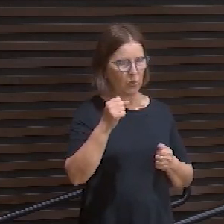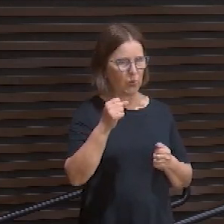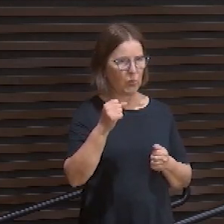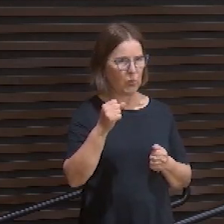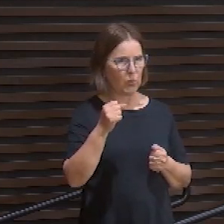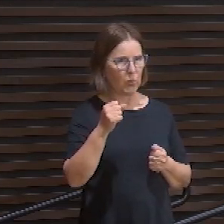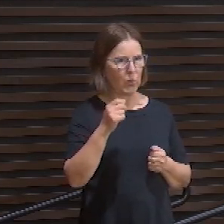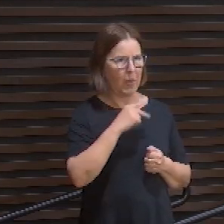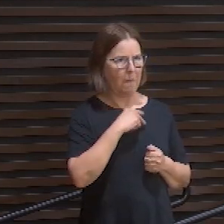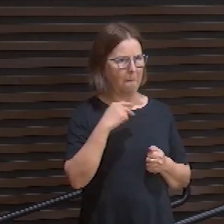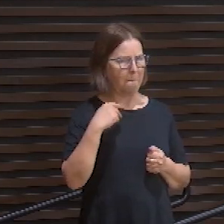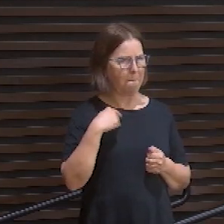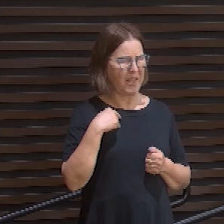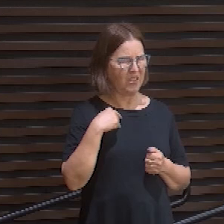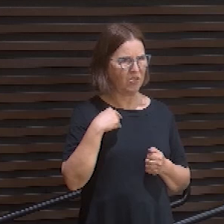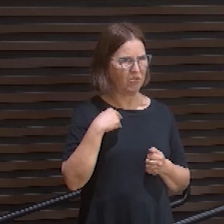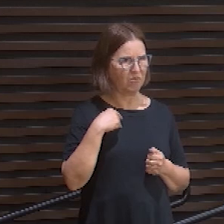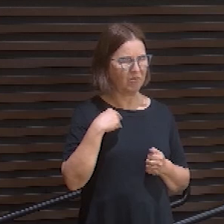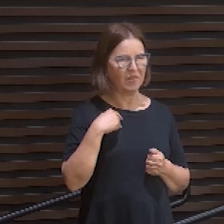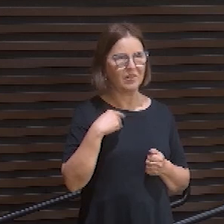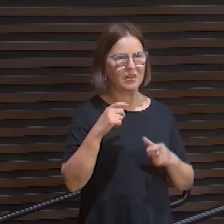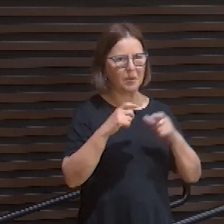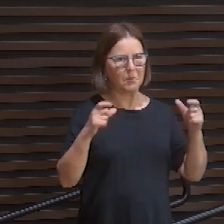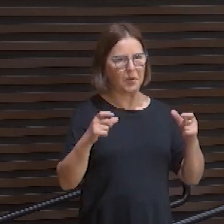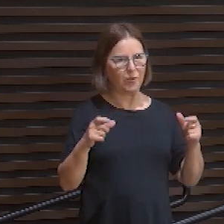batistas lá. Eles têm